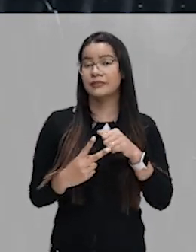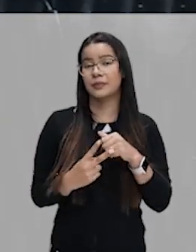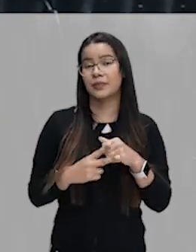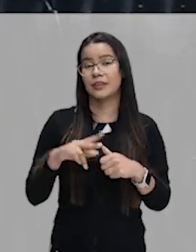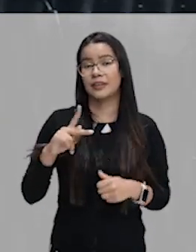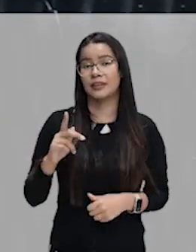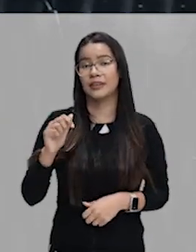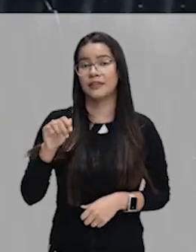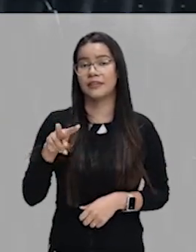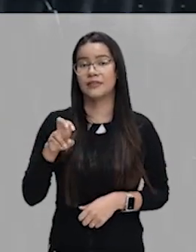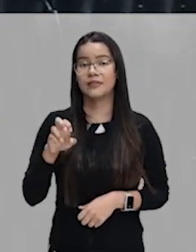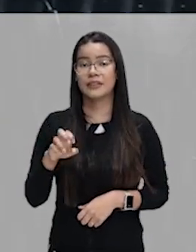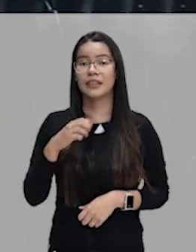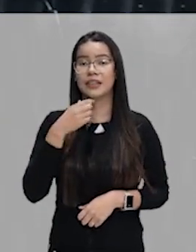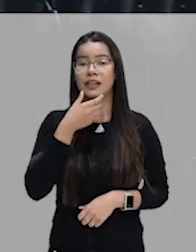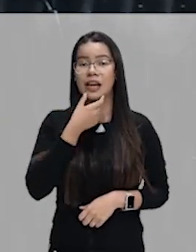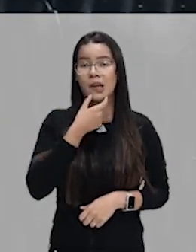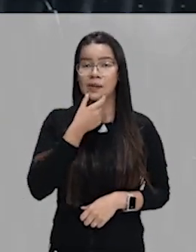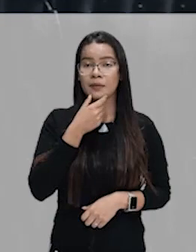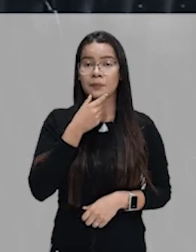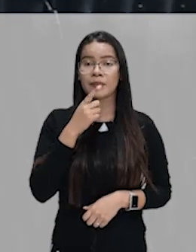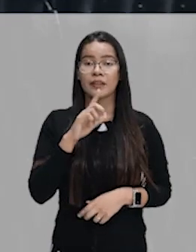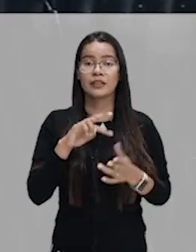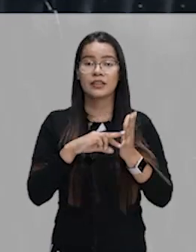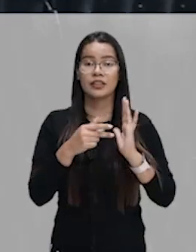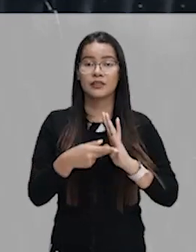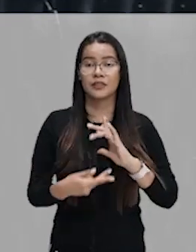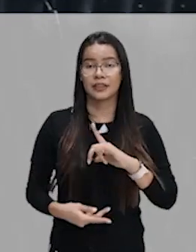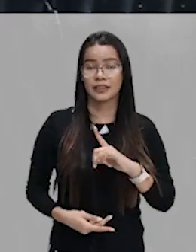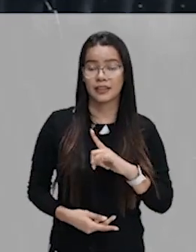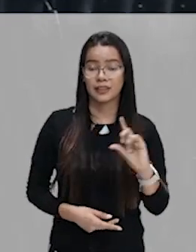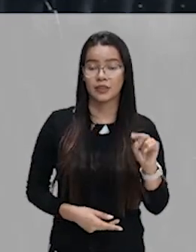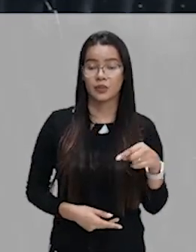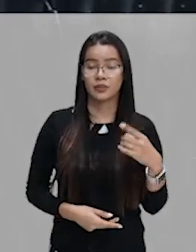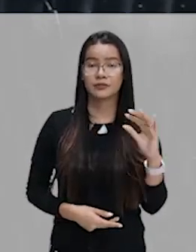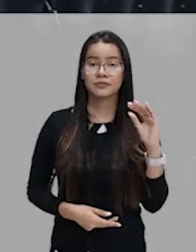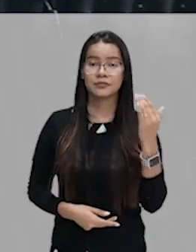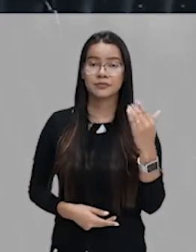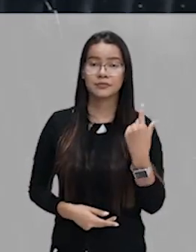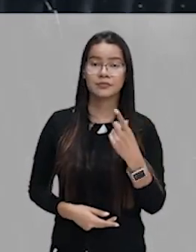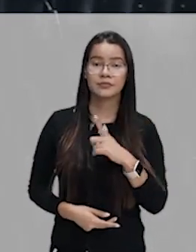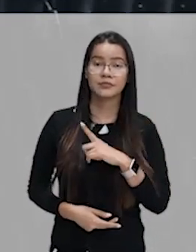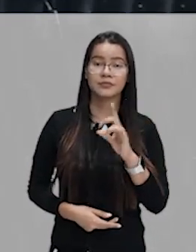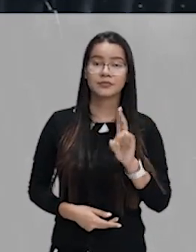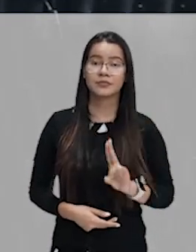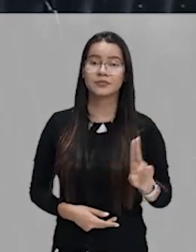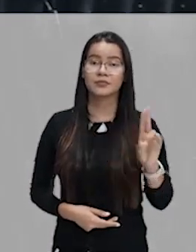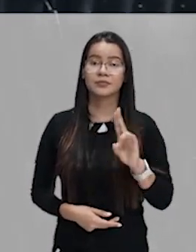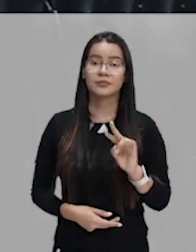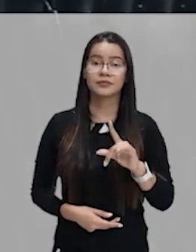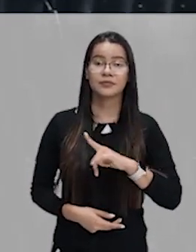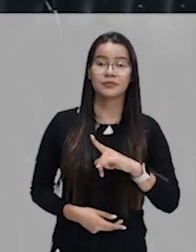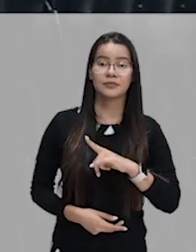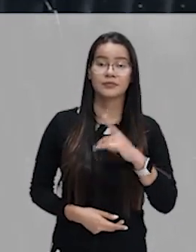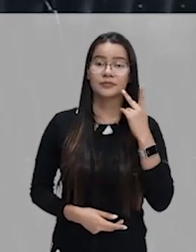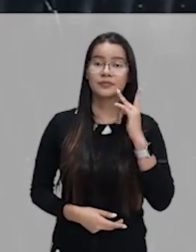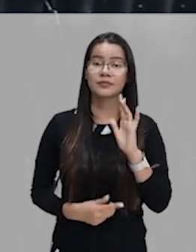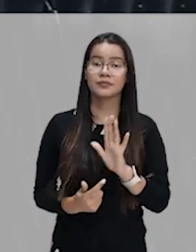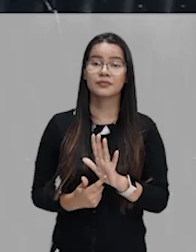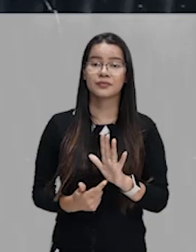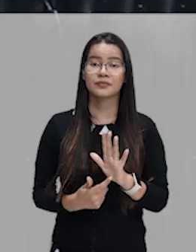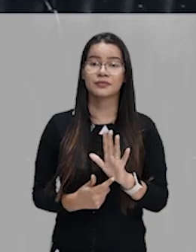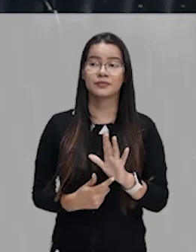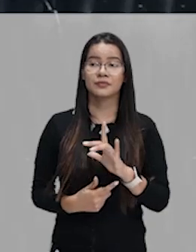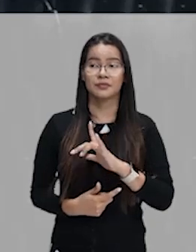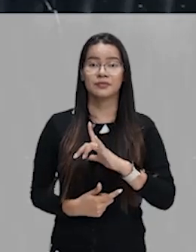aí uma outra situação. Em português, nós usamos ter para indicar a existência. Você chega para alguém e diz,